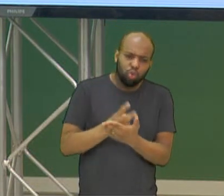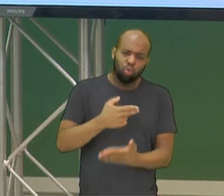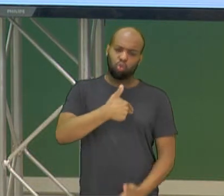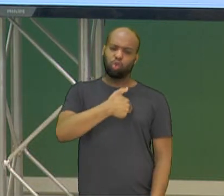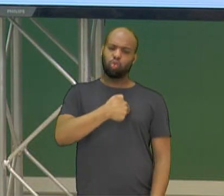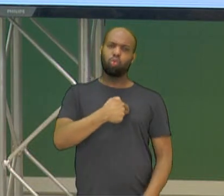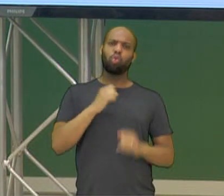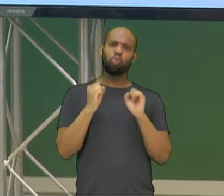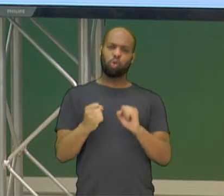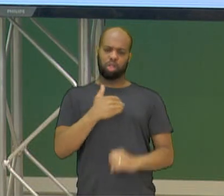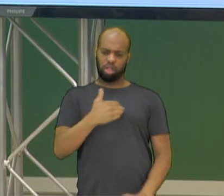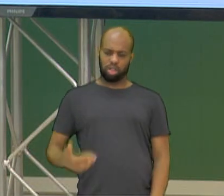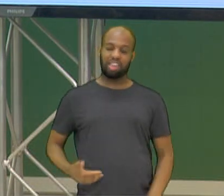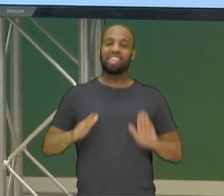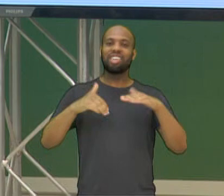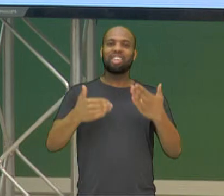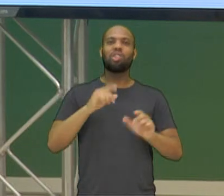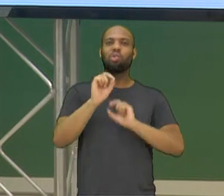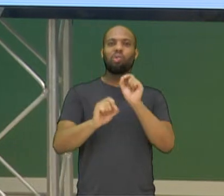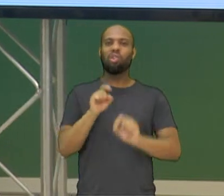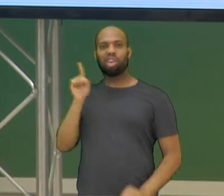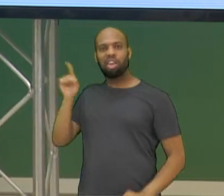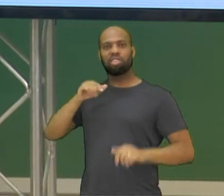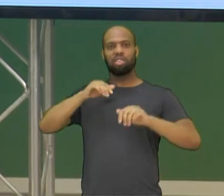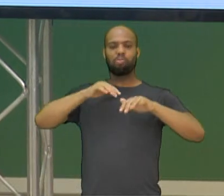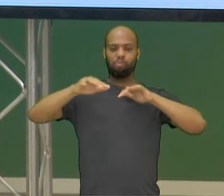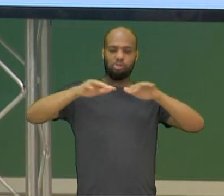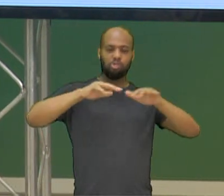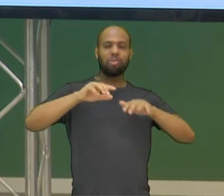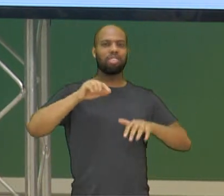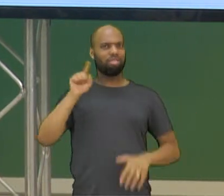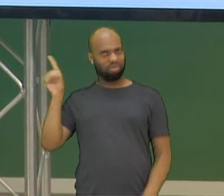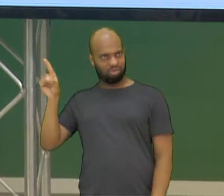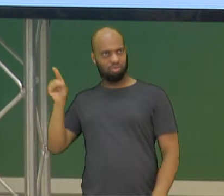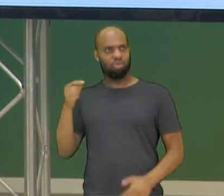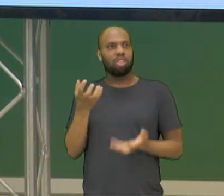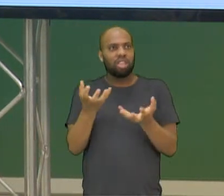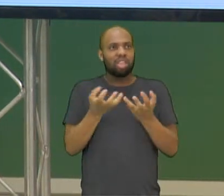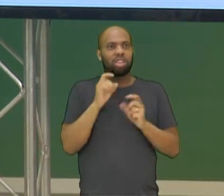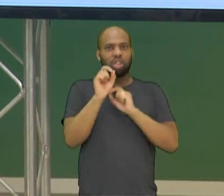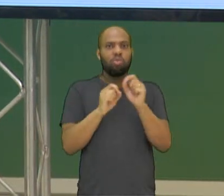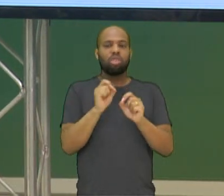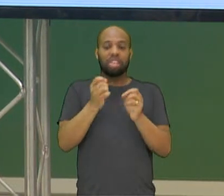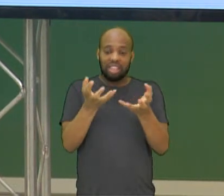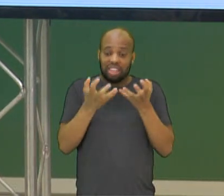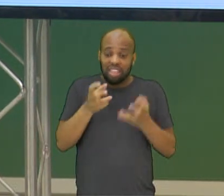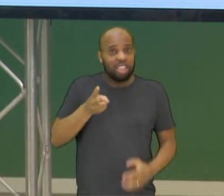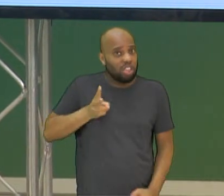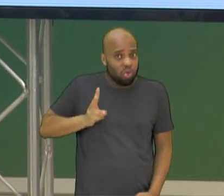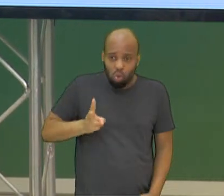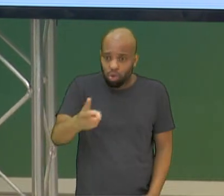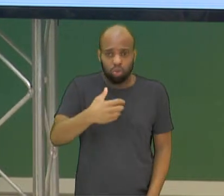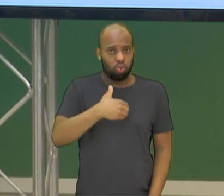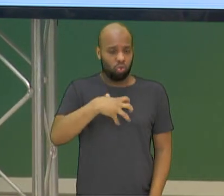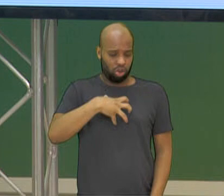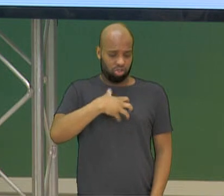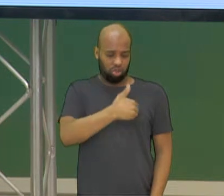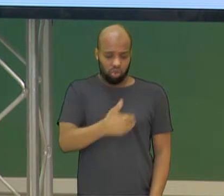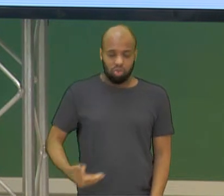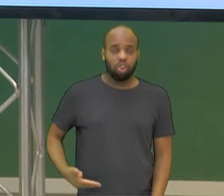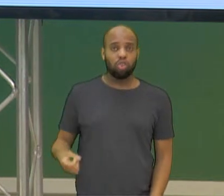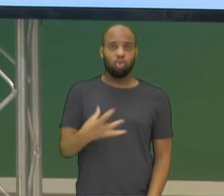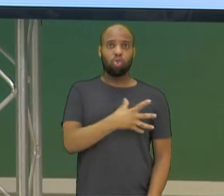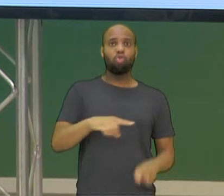no poder. Então, basicamente, né, esse movimento, o queremismo, ele queria a manutenção do Estado Novo,